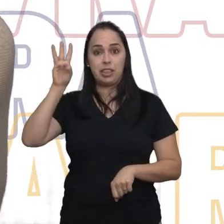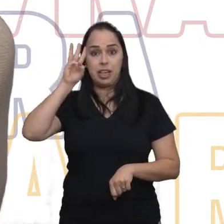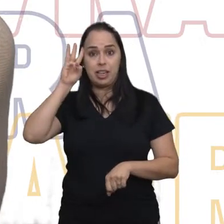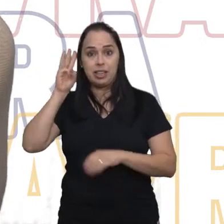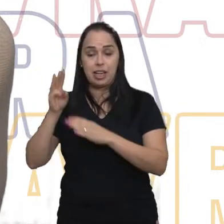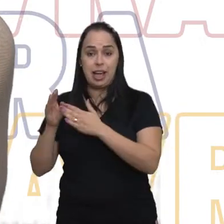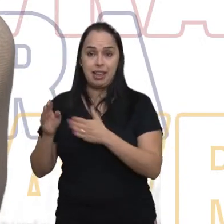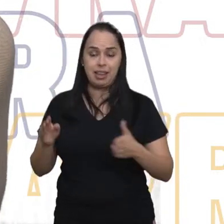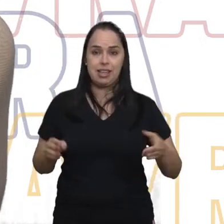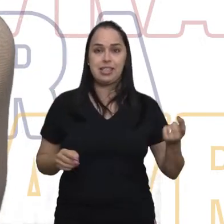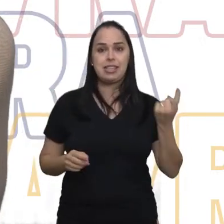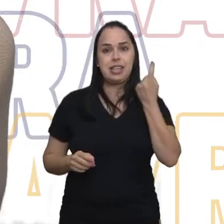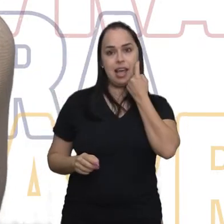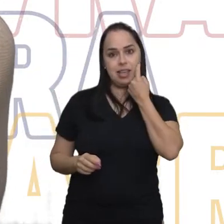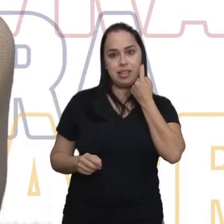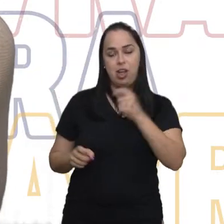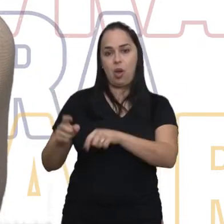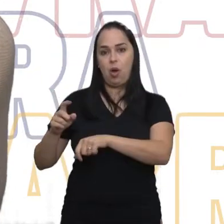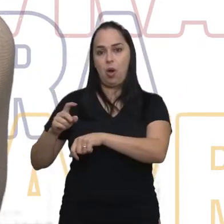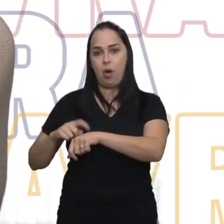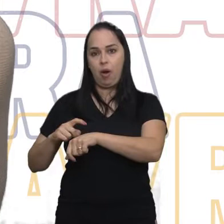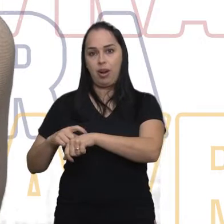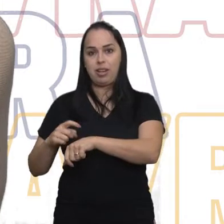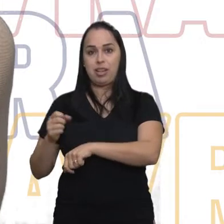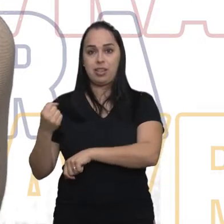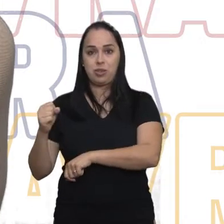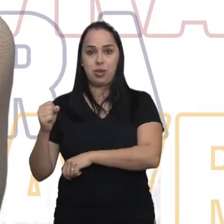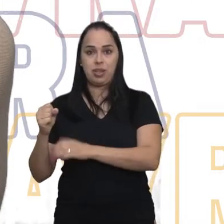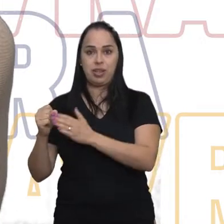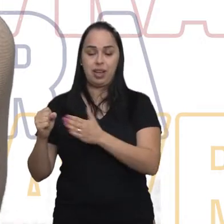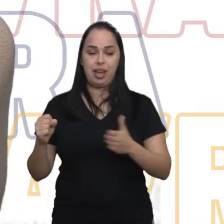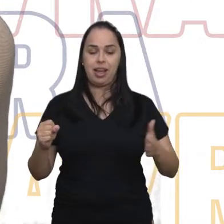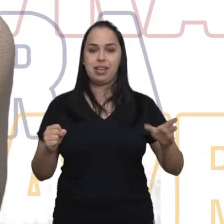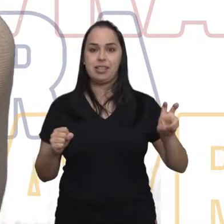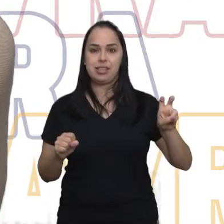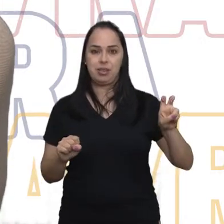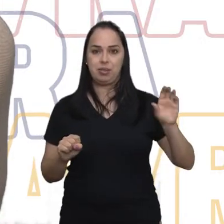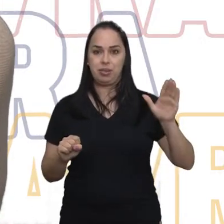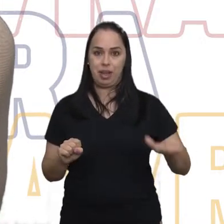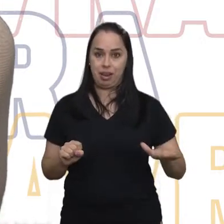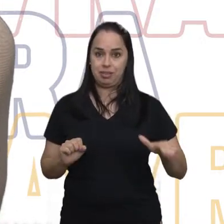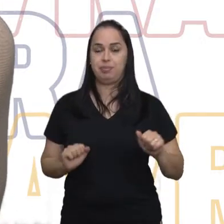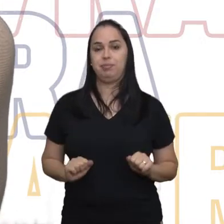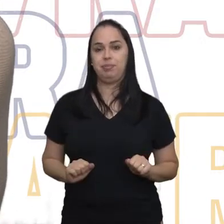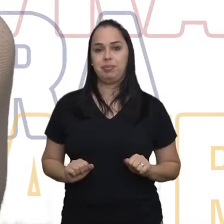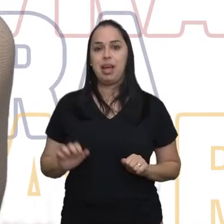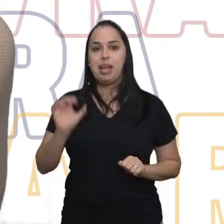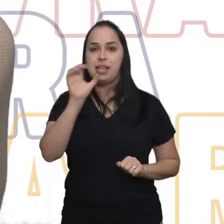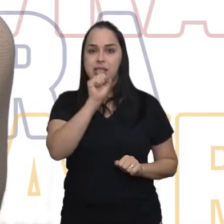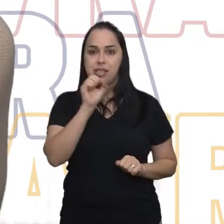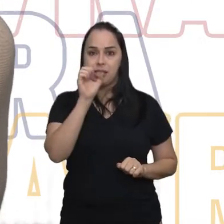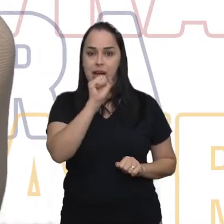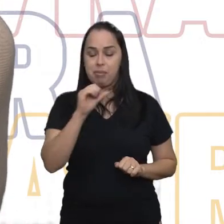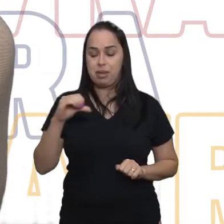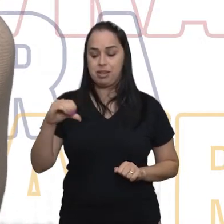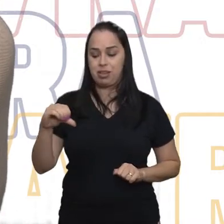a sexta, das 8 às 17 horas e aos sábados, das 9 às 14